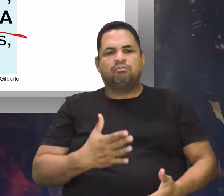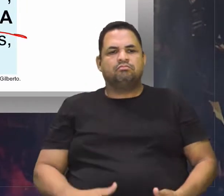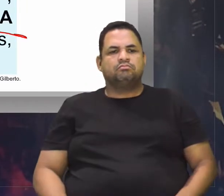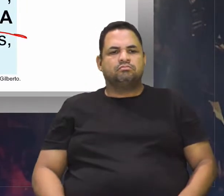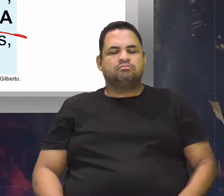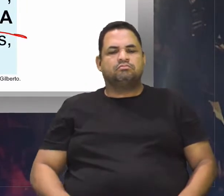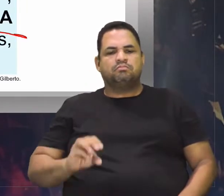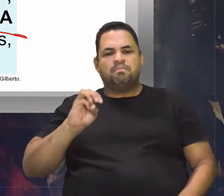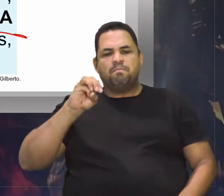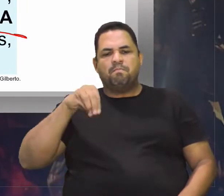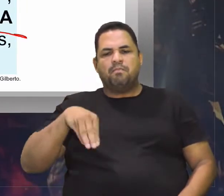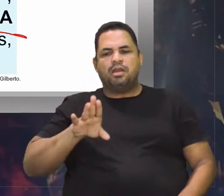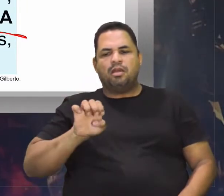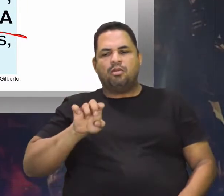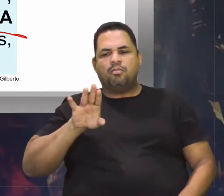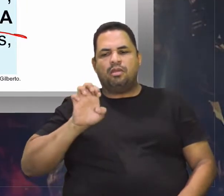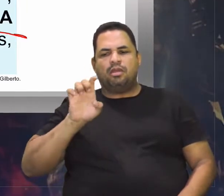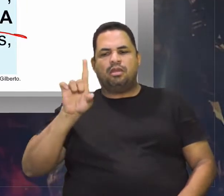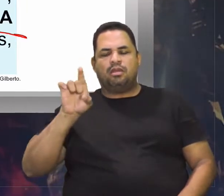Maomé.